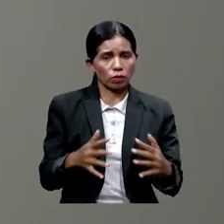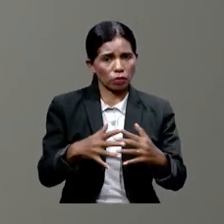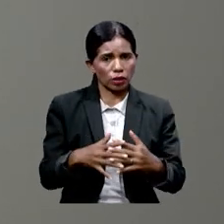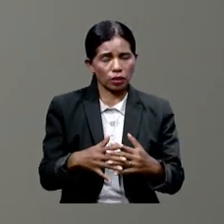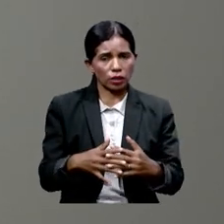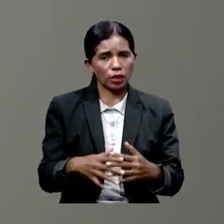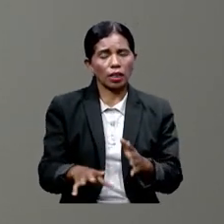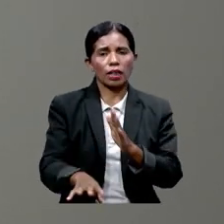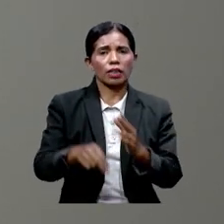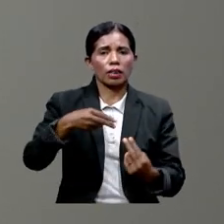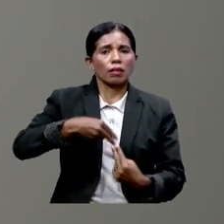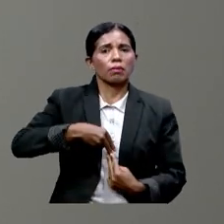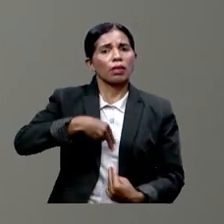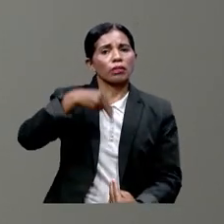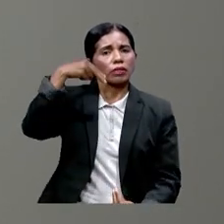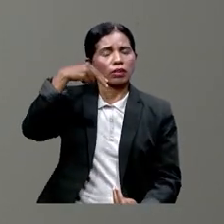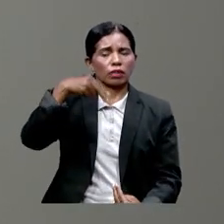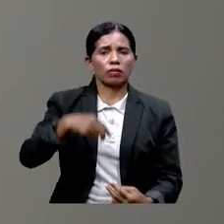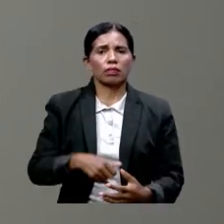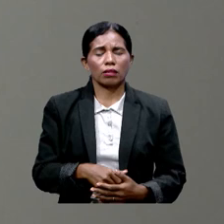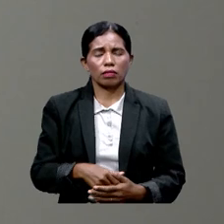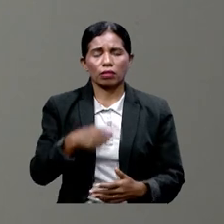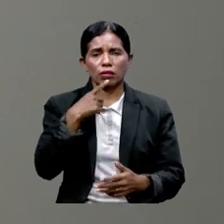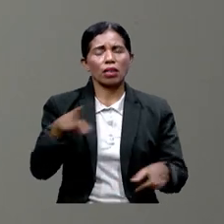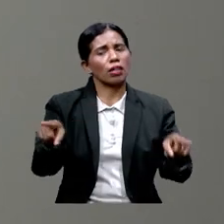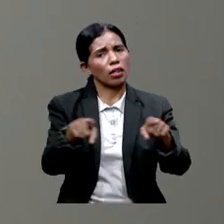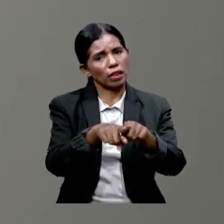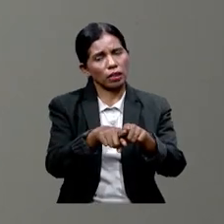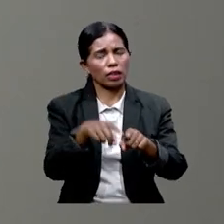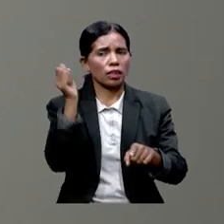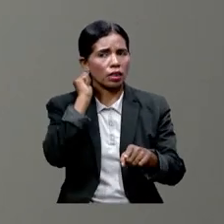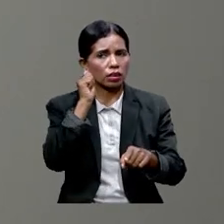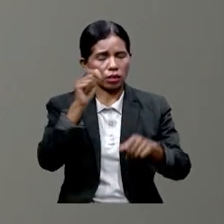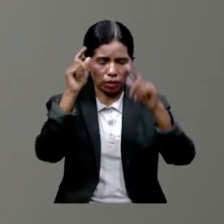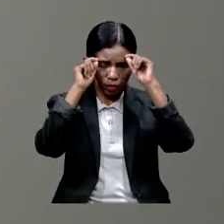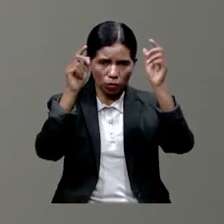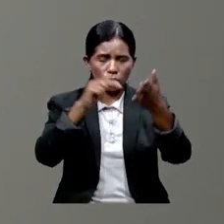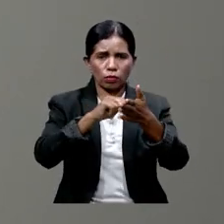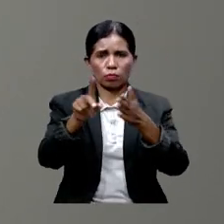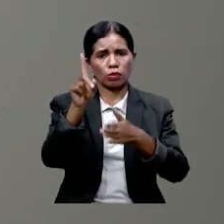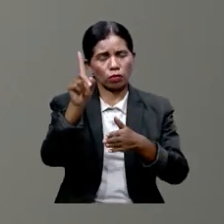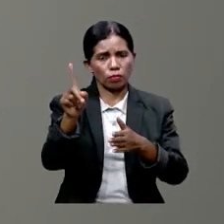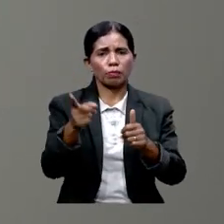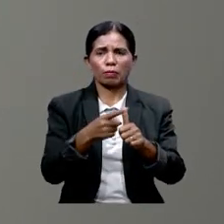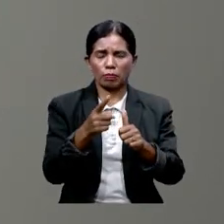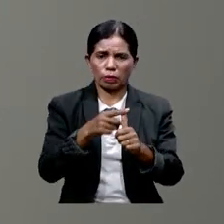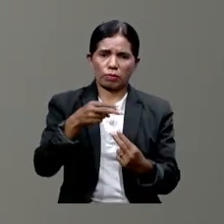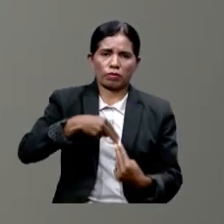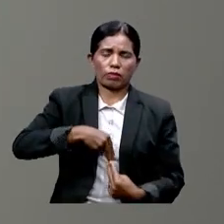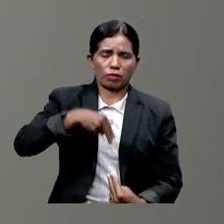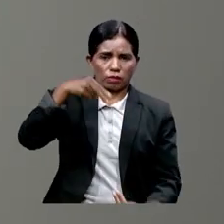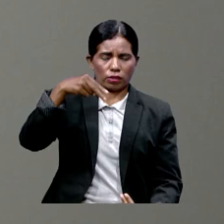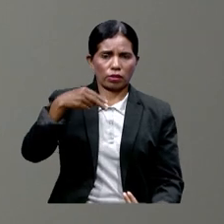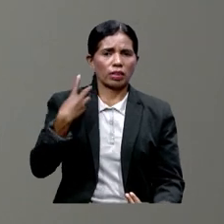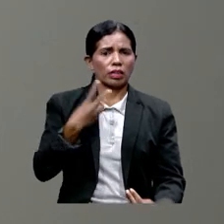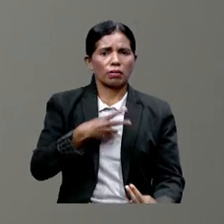nutrição nebe atu diang kata kumpara ya Asia Timor numeru um primeiro. Ita maka malnutrisão